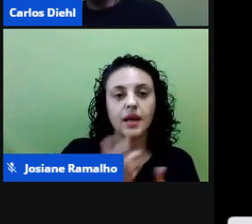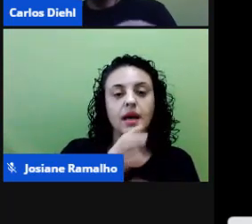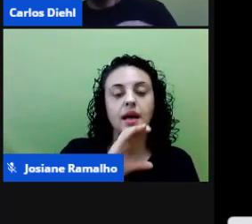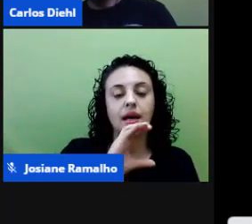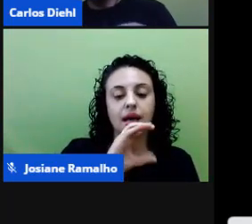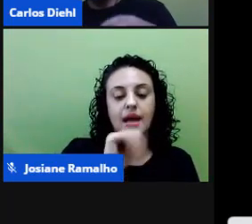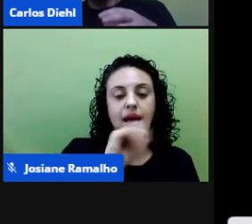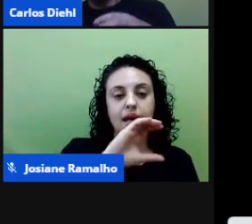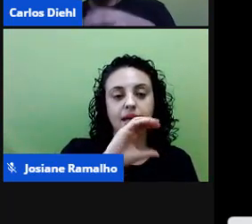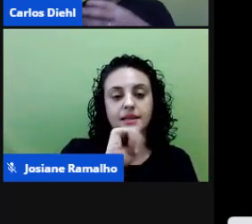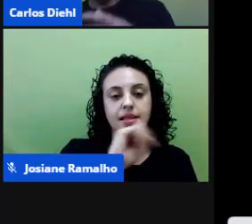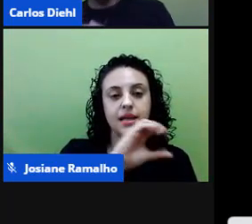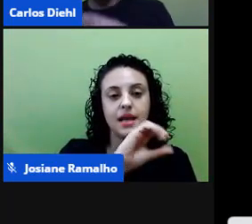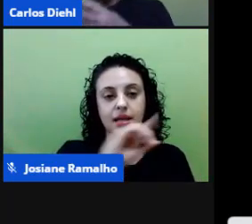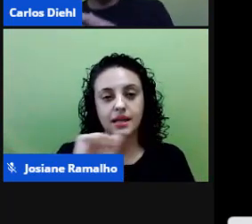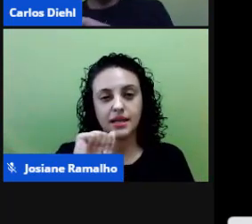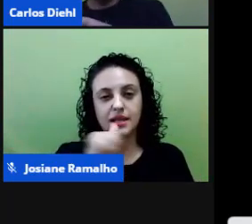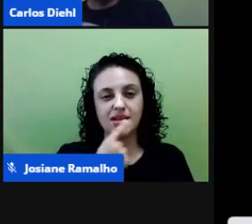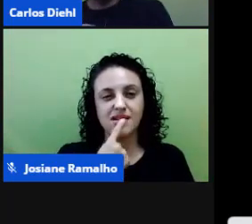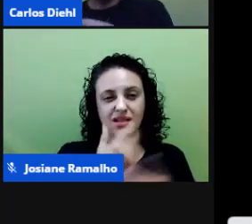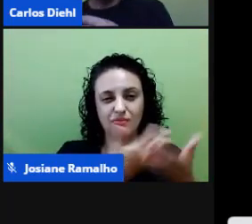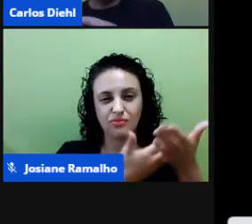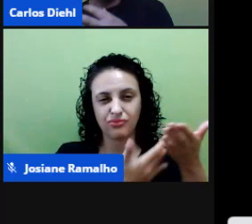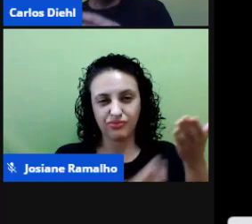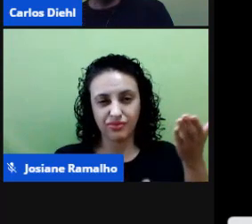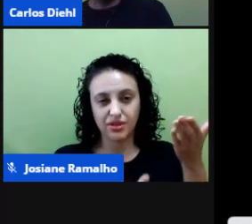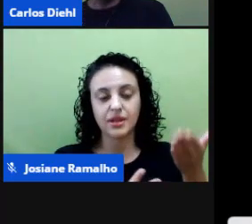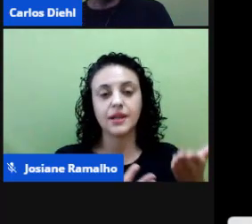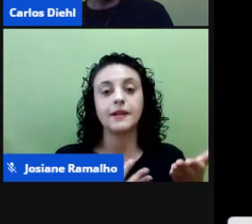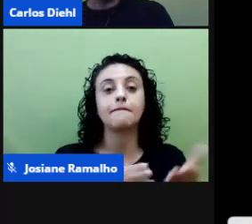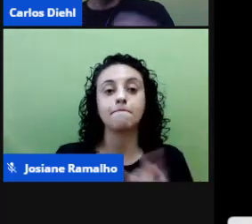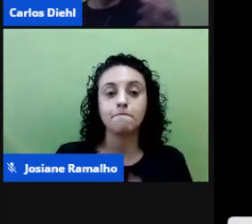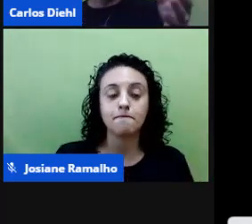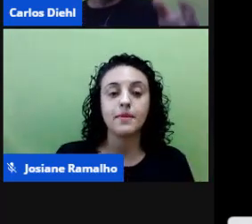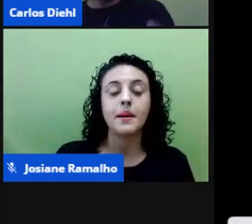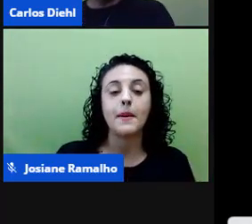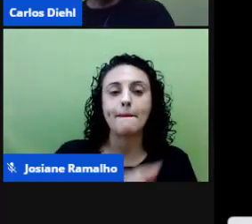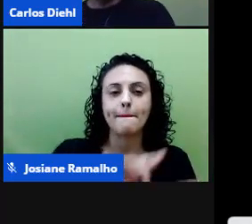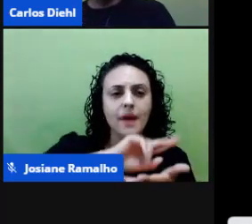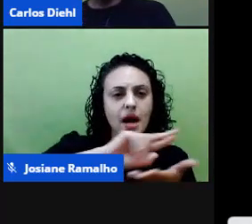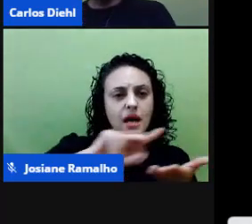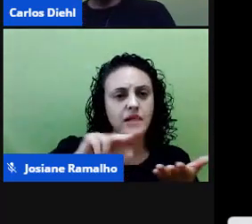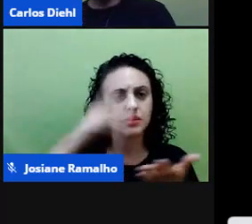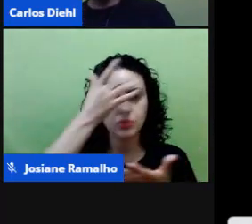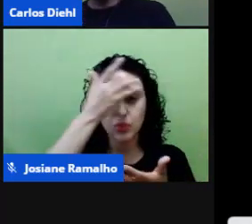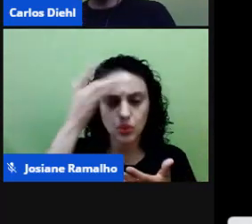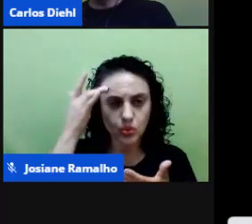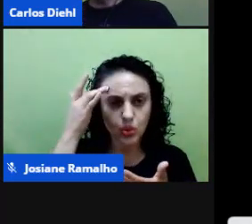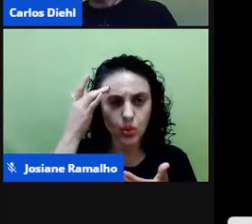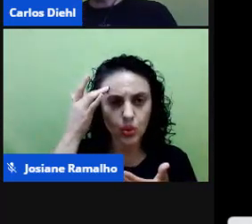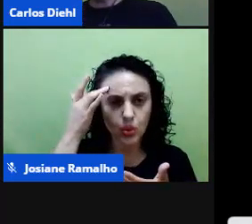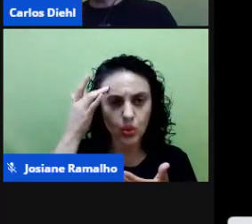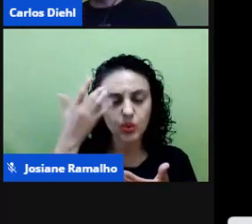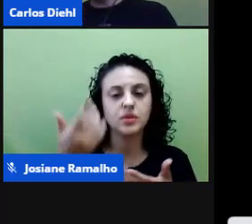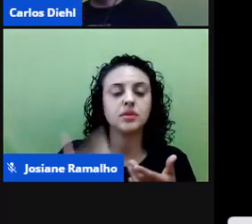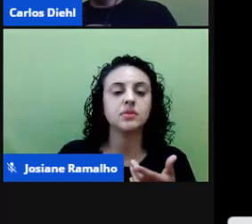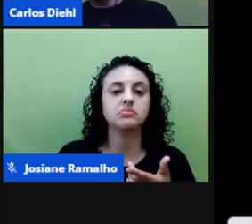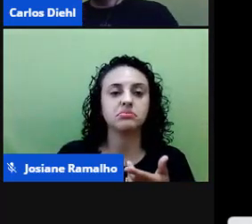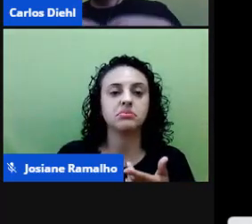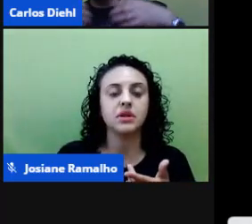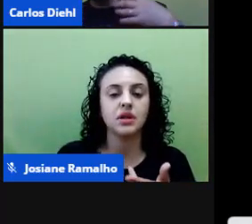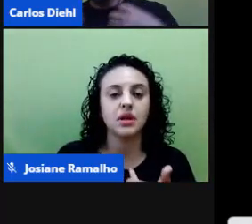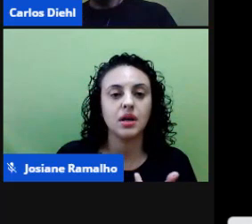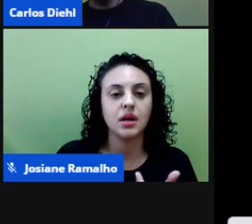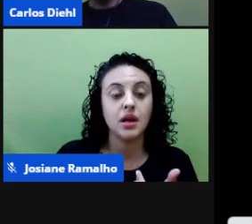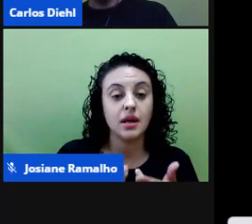assim, que eu já ouvi várias histórias de gente que trabalhava em cinema, 19 mulheres e um homem. Diz que formavam